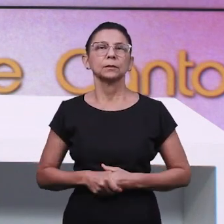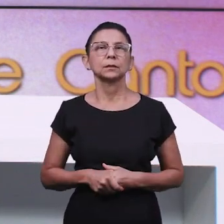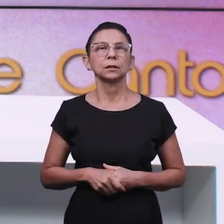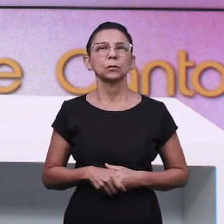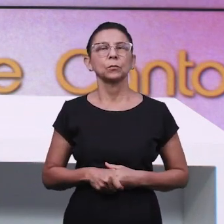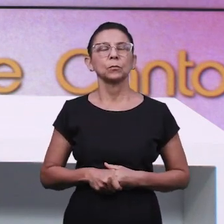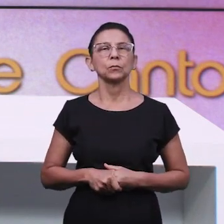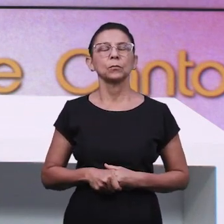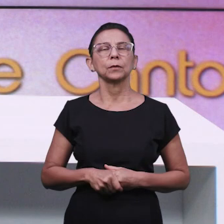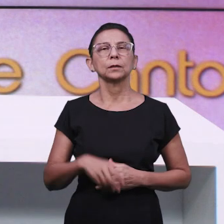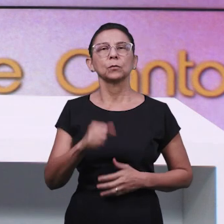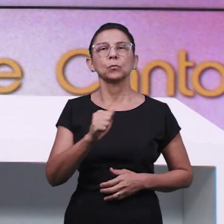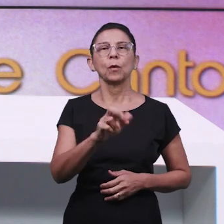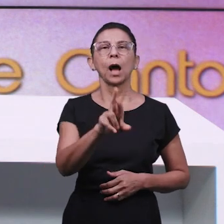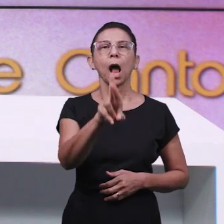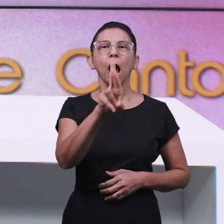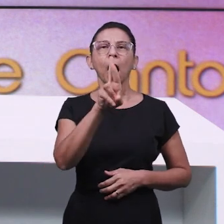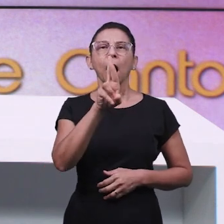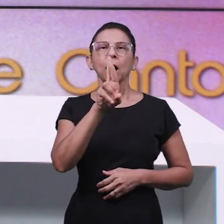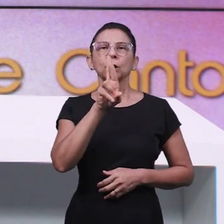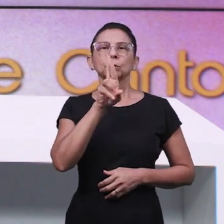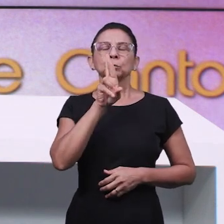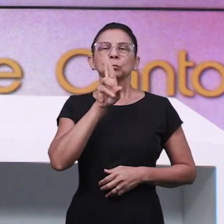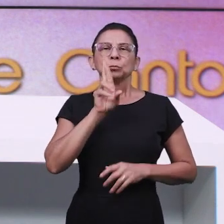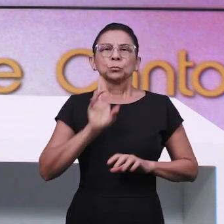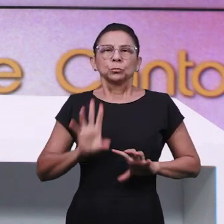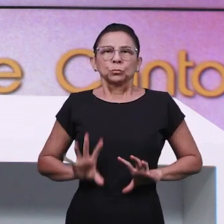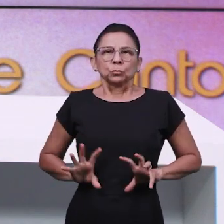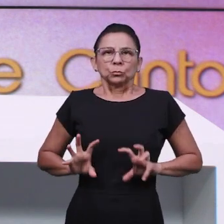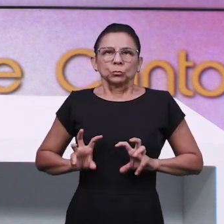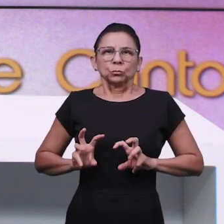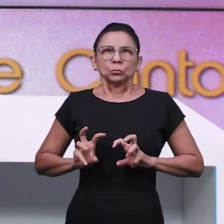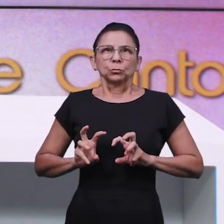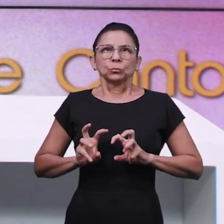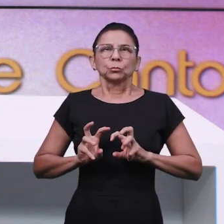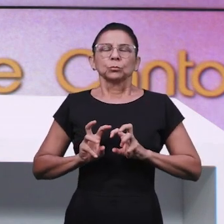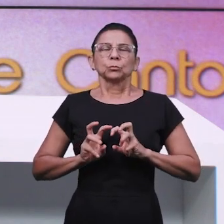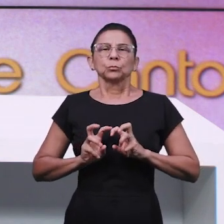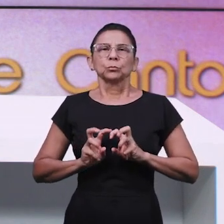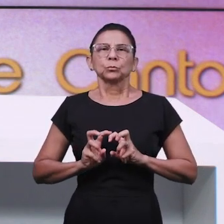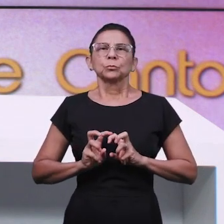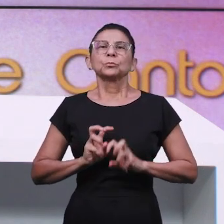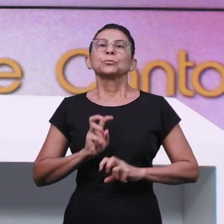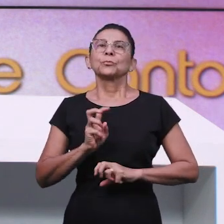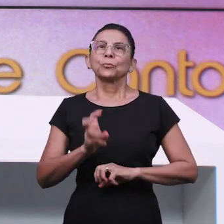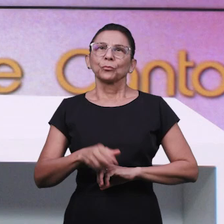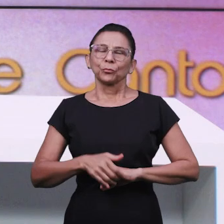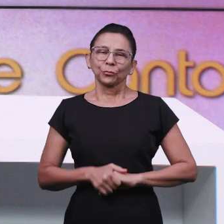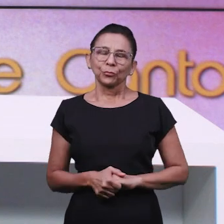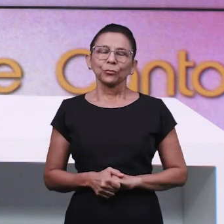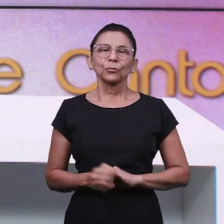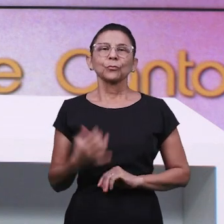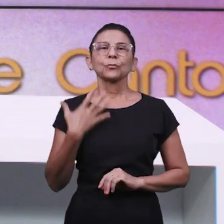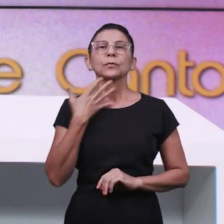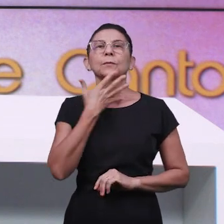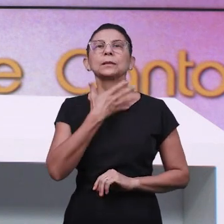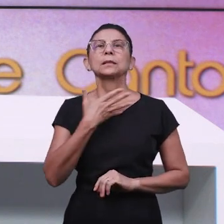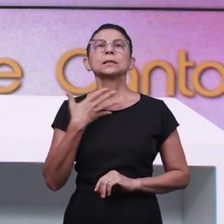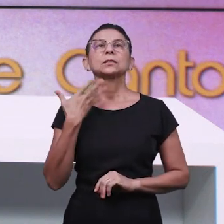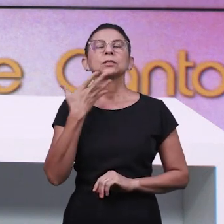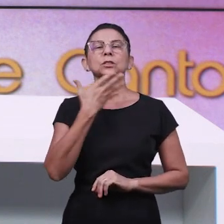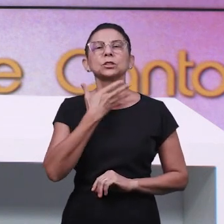do ar, uma pressão de ar que vai se direcionar para a região glótica. A gente já sabe que a região glótica é a